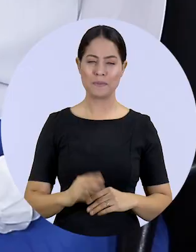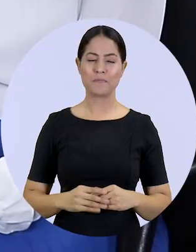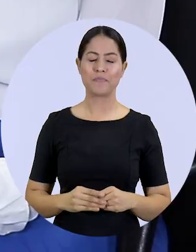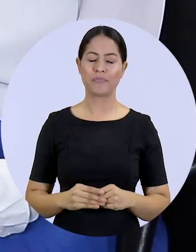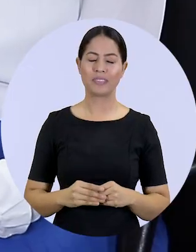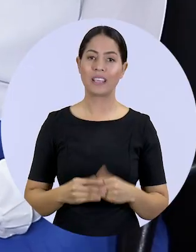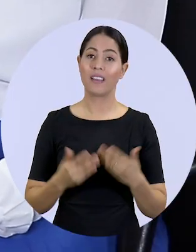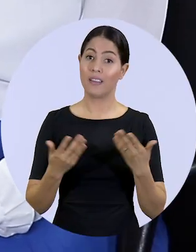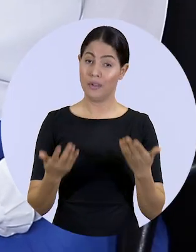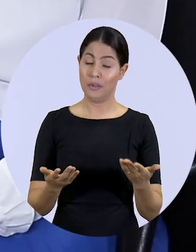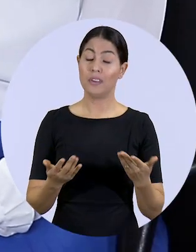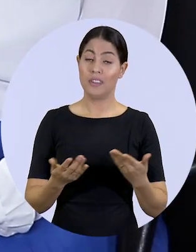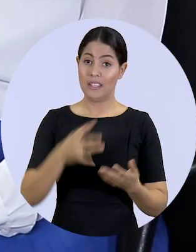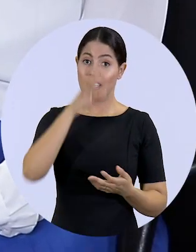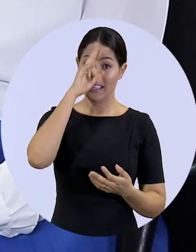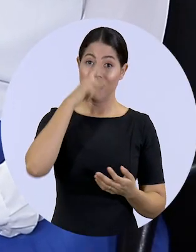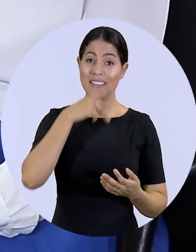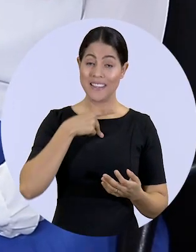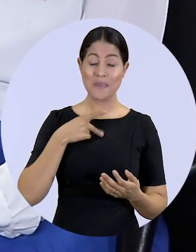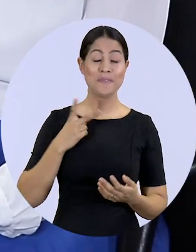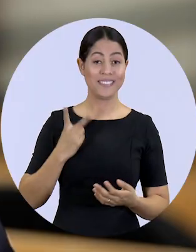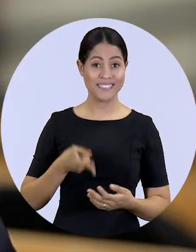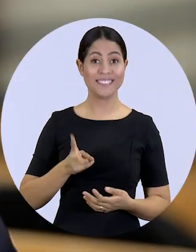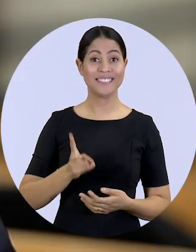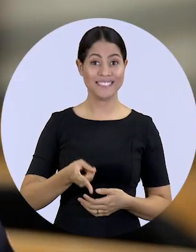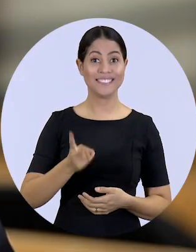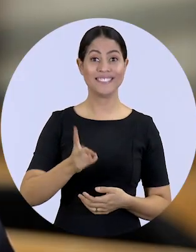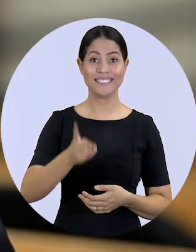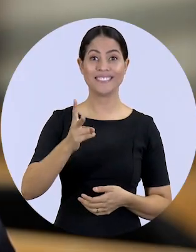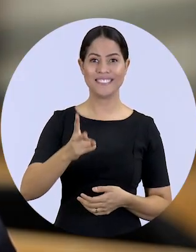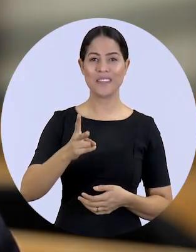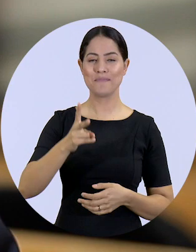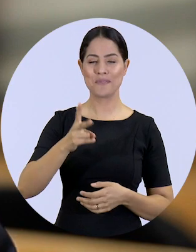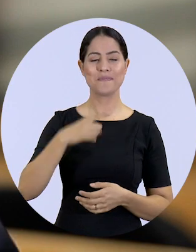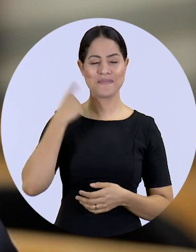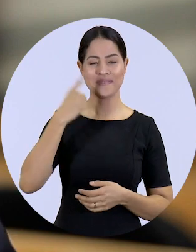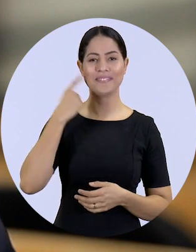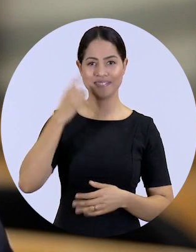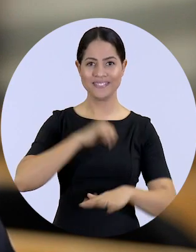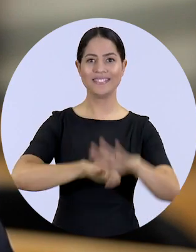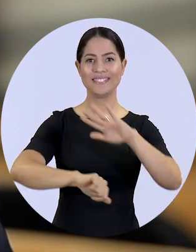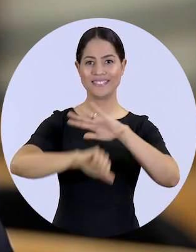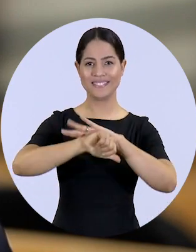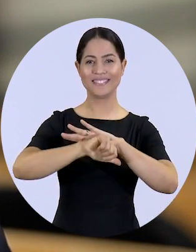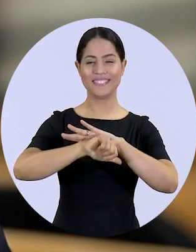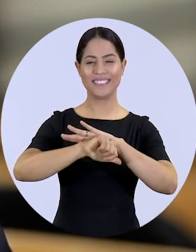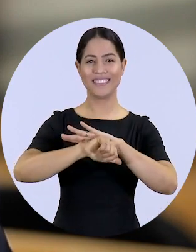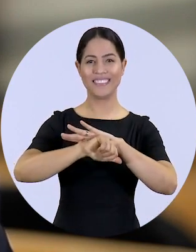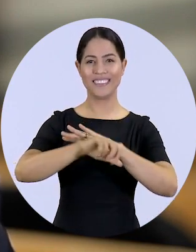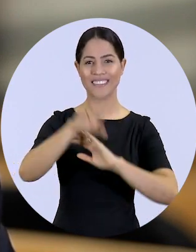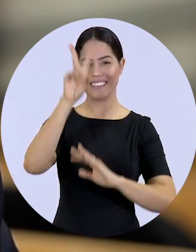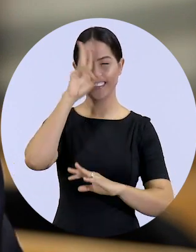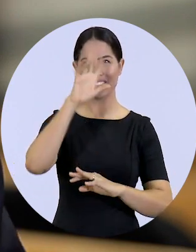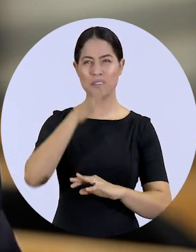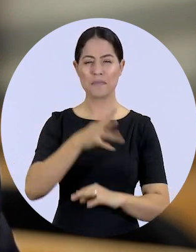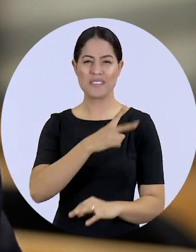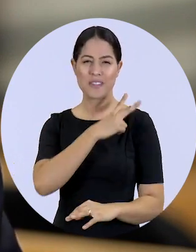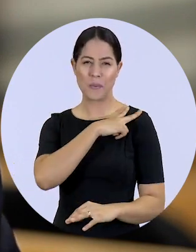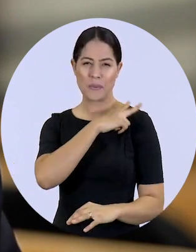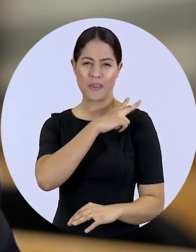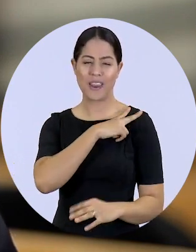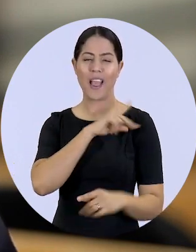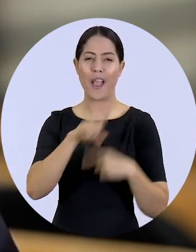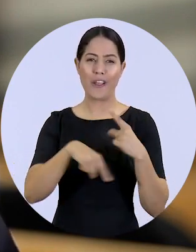Brasil. Eu vou falar uma coisa para você. Eu, desde sempre, soube que ia ser advogado criminalista. Sabe? Desde